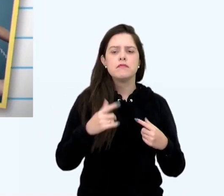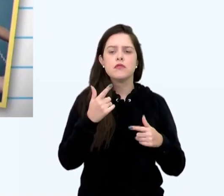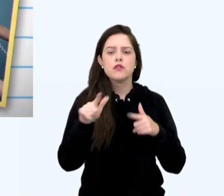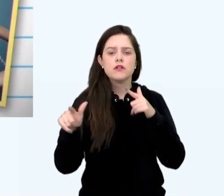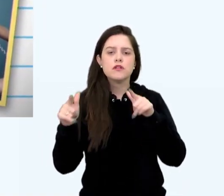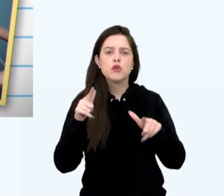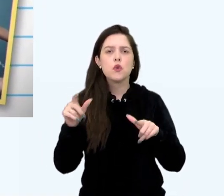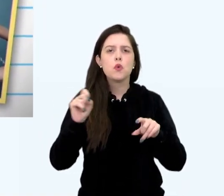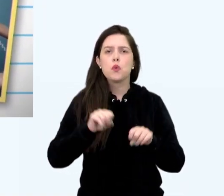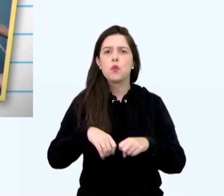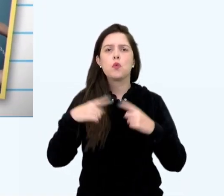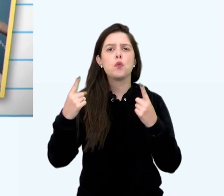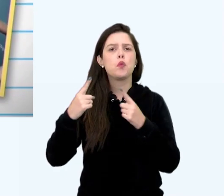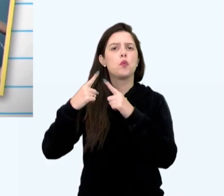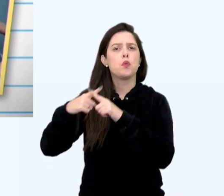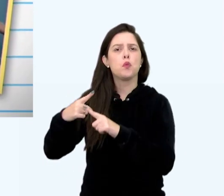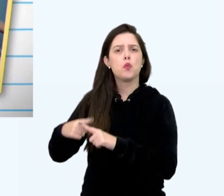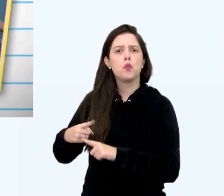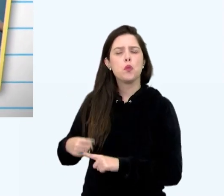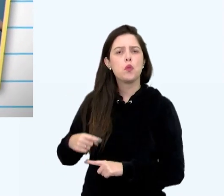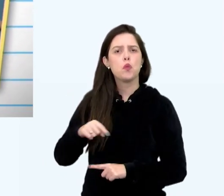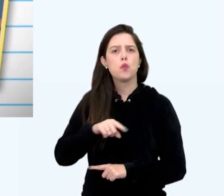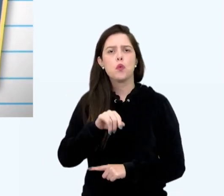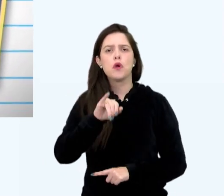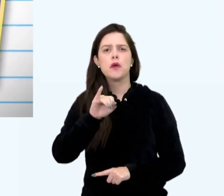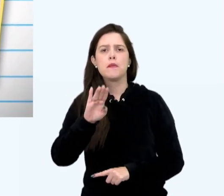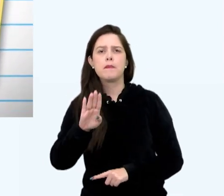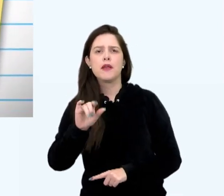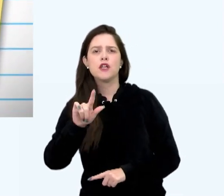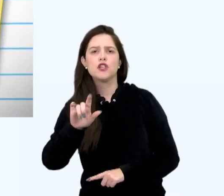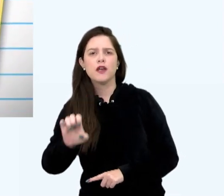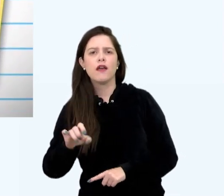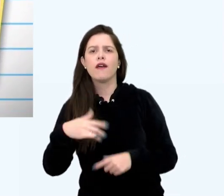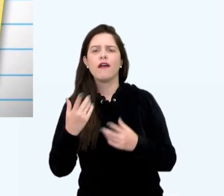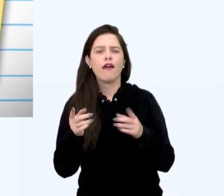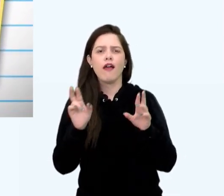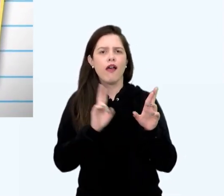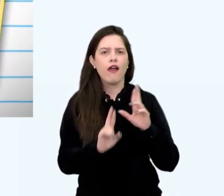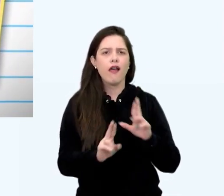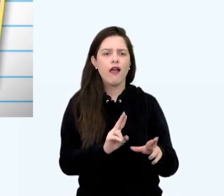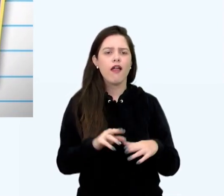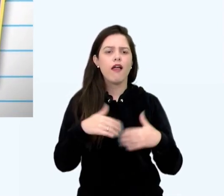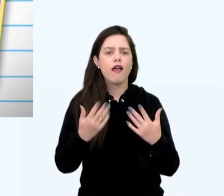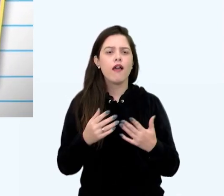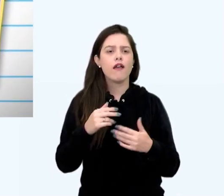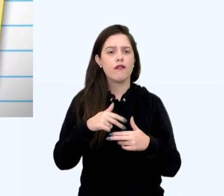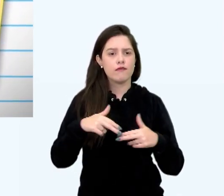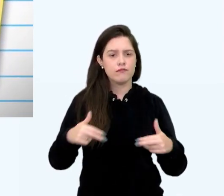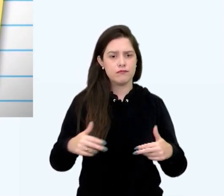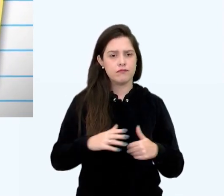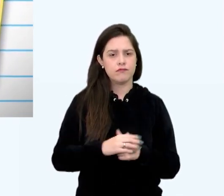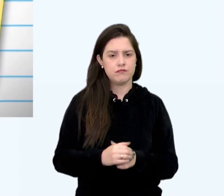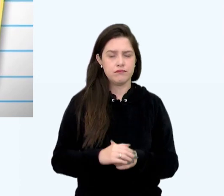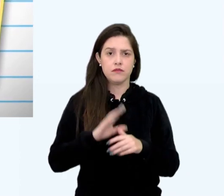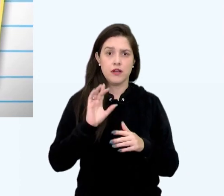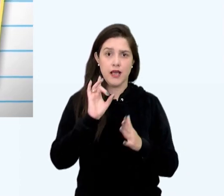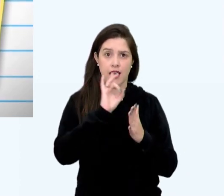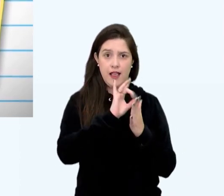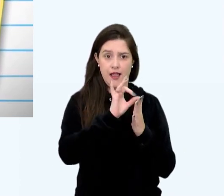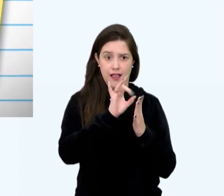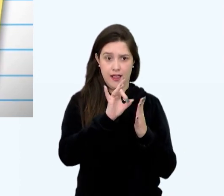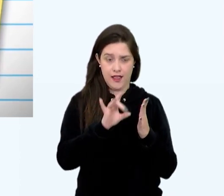quantas vezes o IBGE vai me procurar se minha casa for uma das selecionadas para responder à pesquisa? Bom, cada